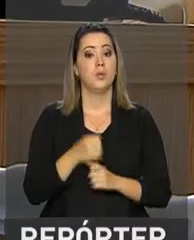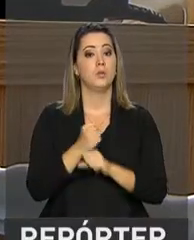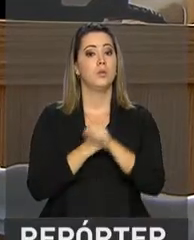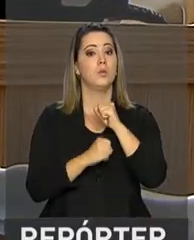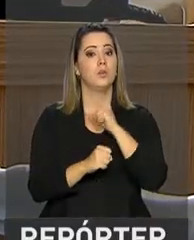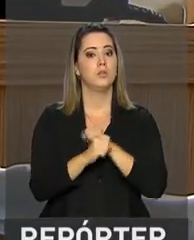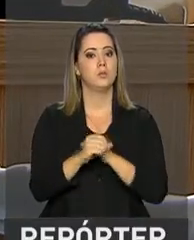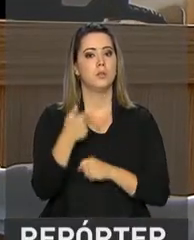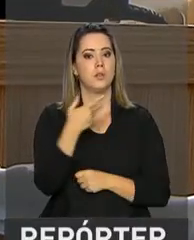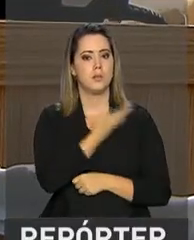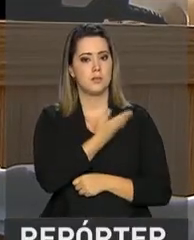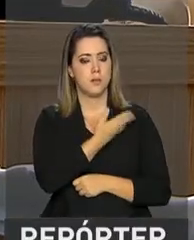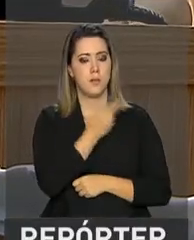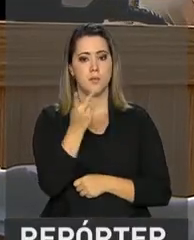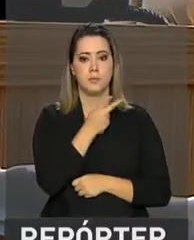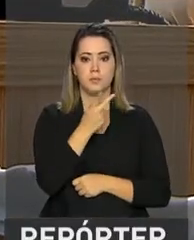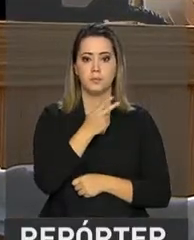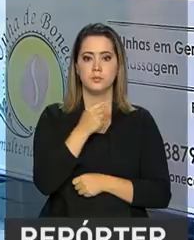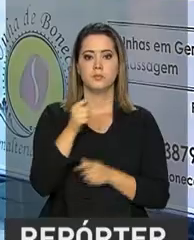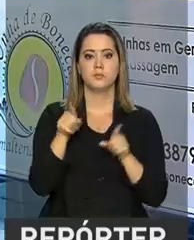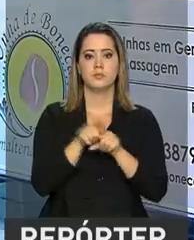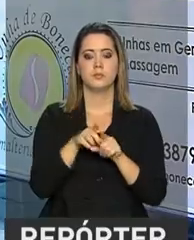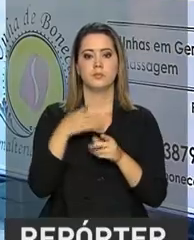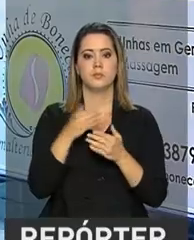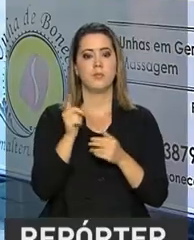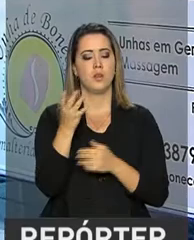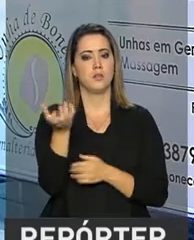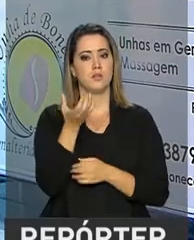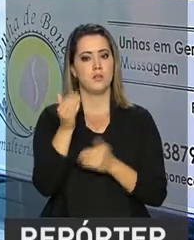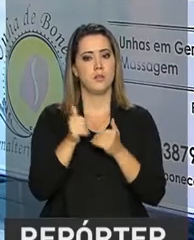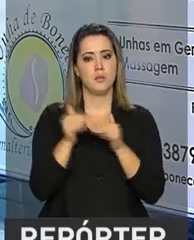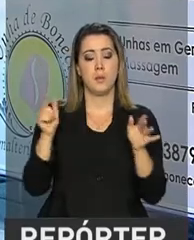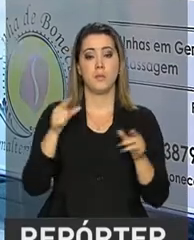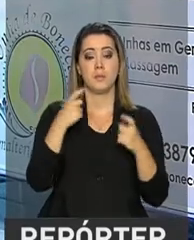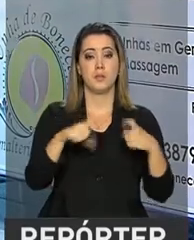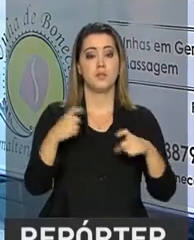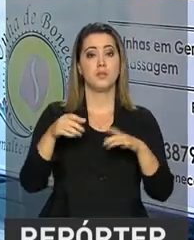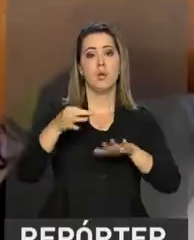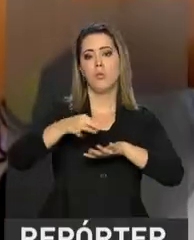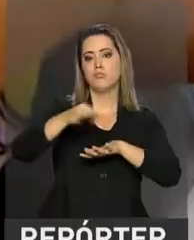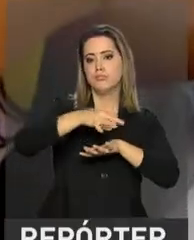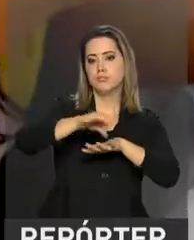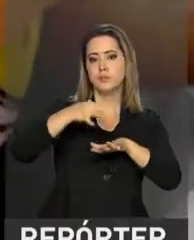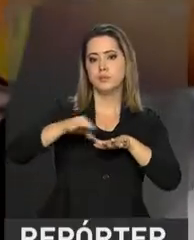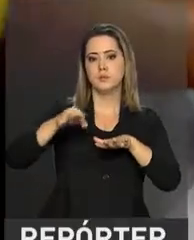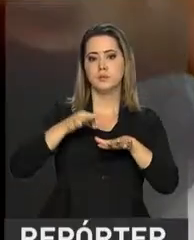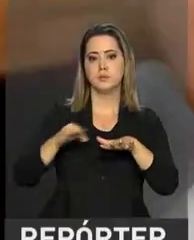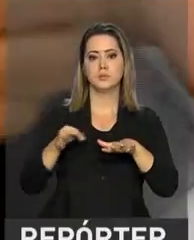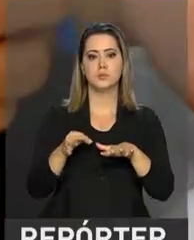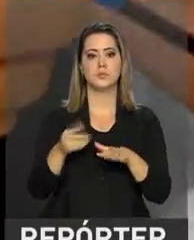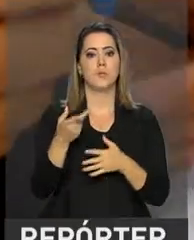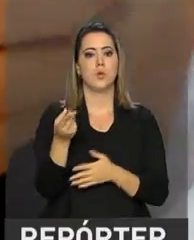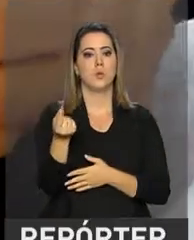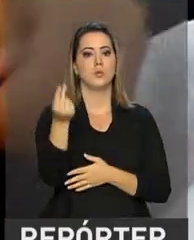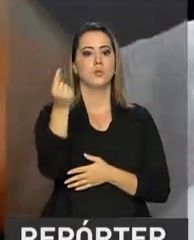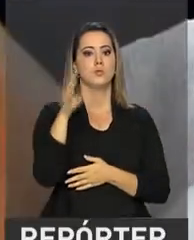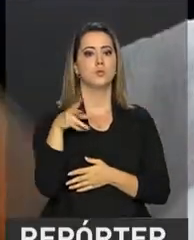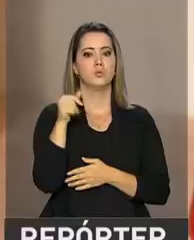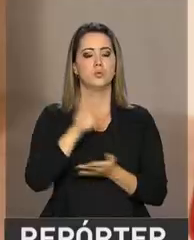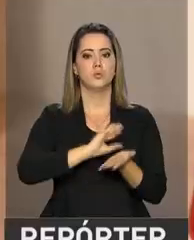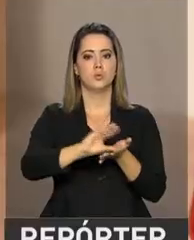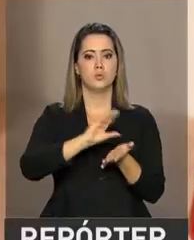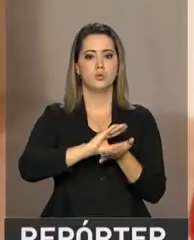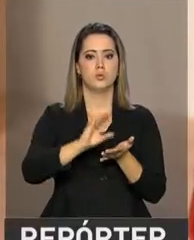as amigas bruna e molik resolveram abrir esta esmal teria o capital de giro e todo o investimento